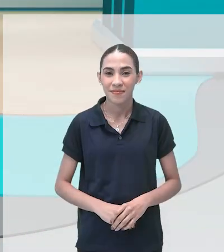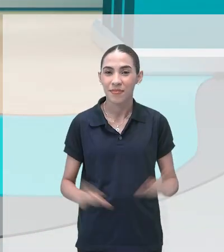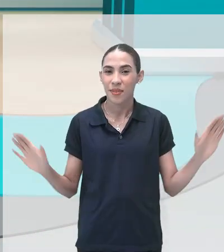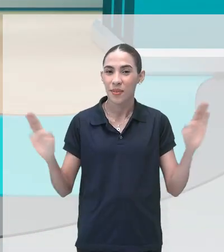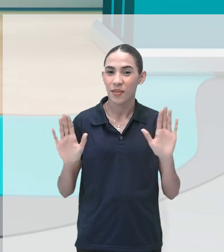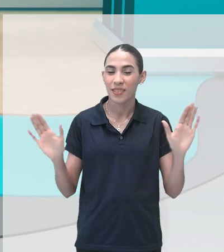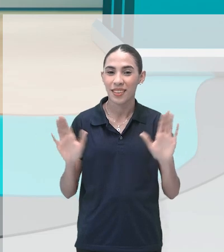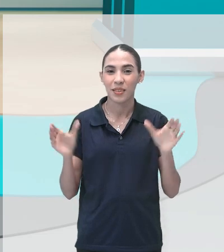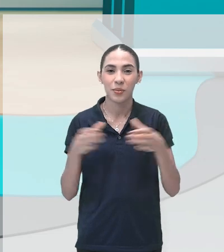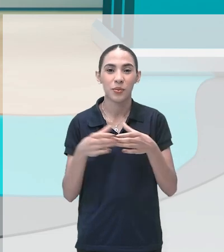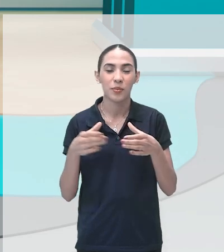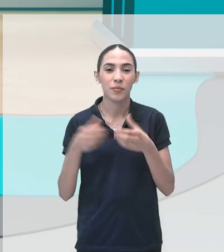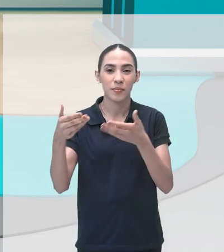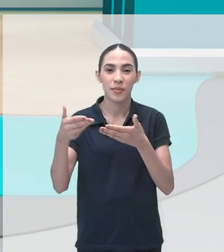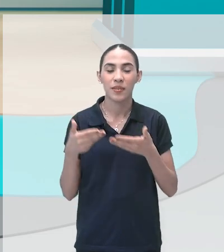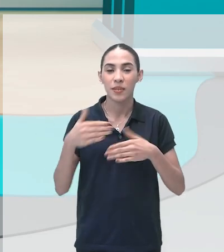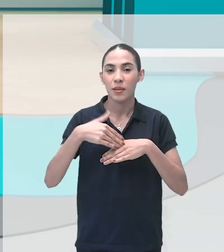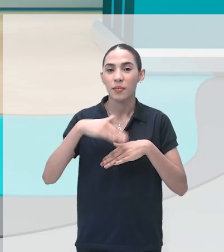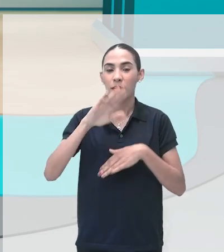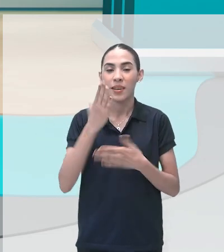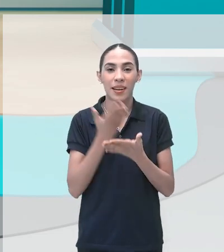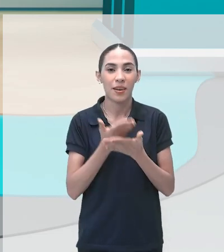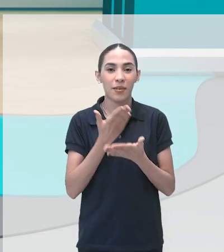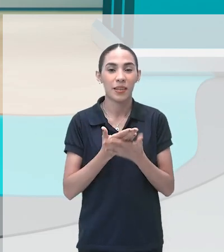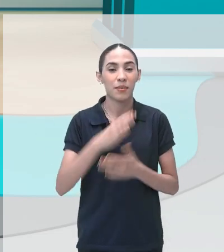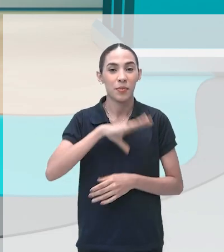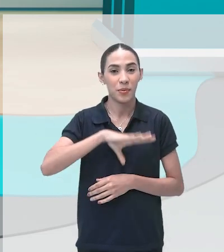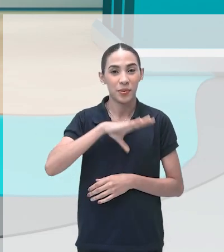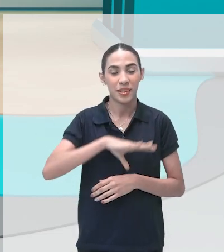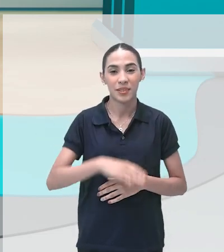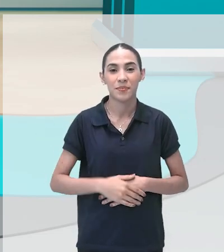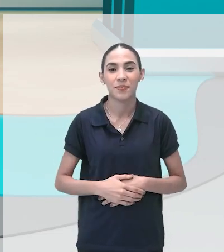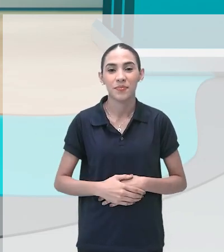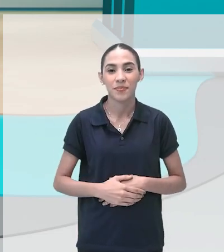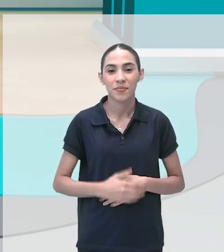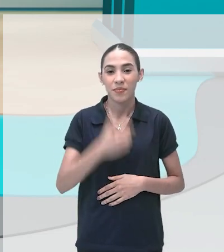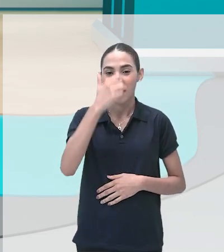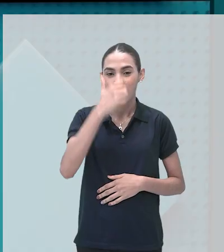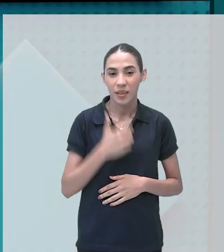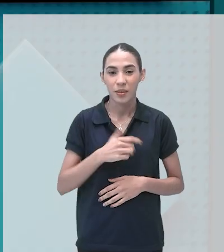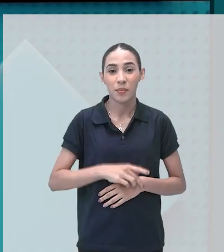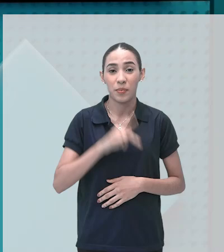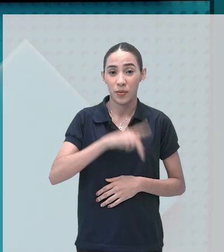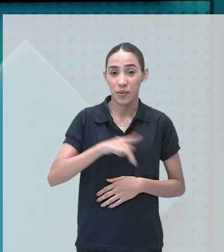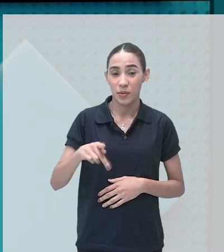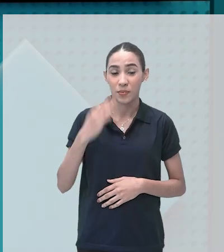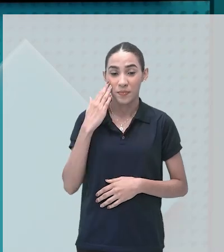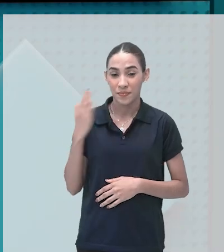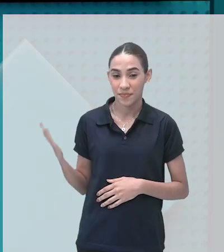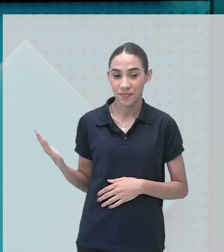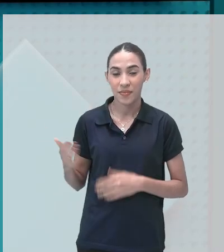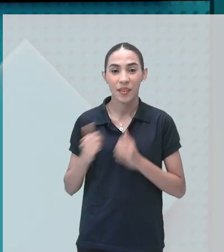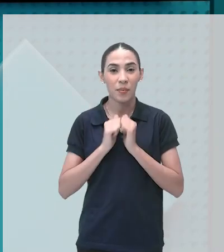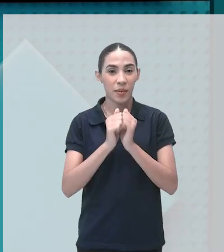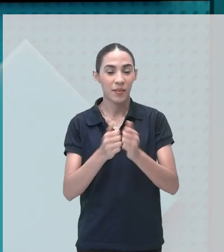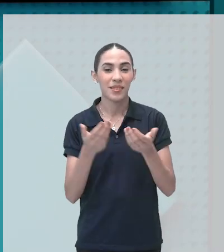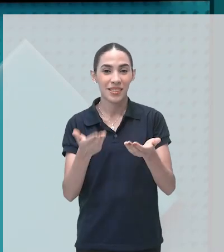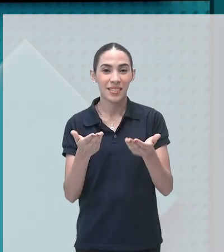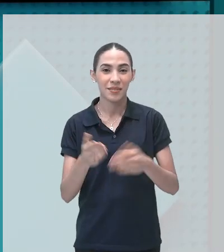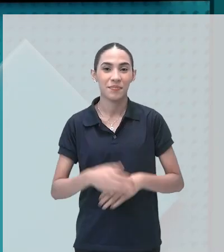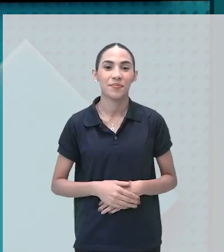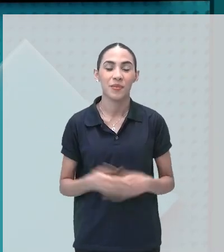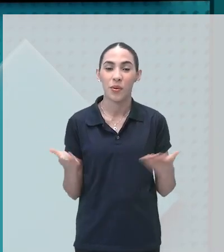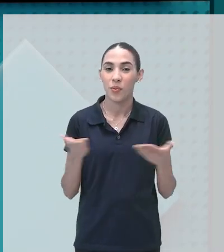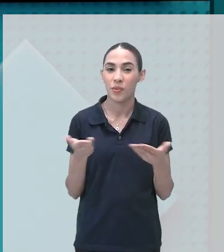Olá, turmas! Bem-vindos a mais uma aula de língua portuguesa. Eu sou o professor Denilson e vou acompanhar